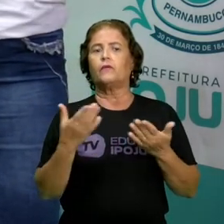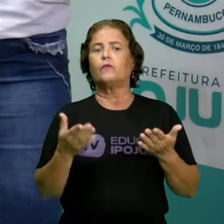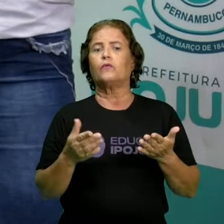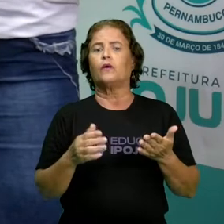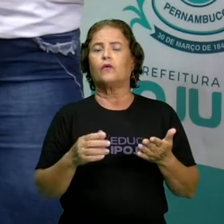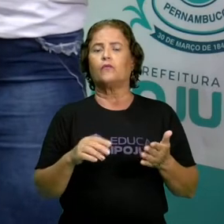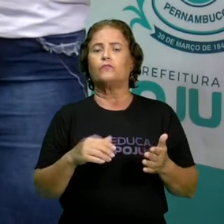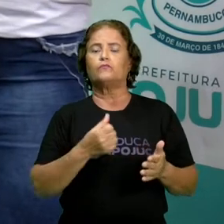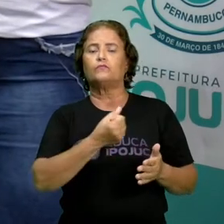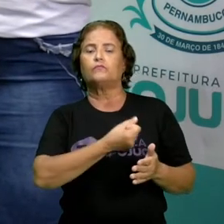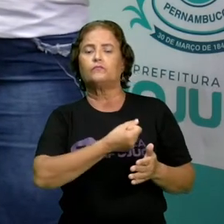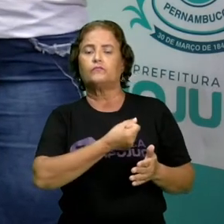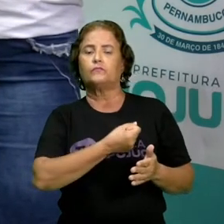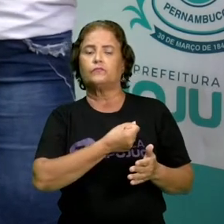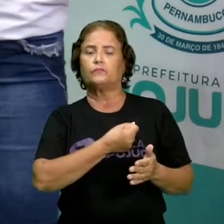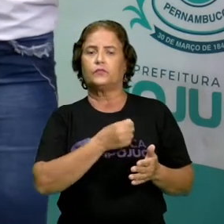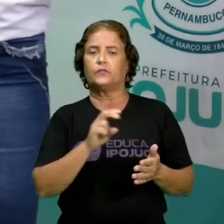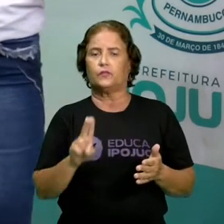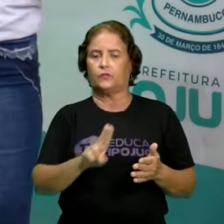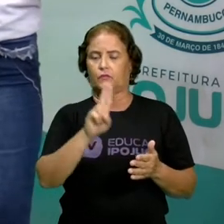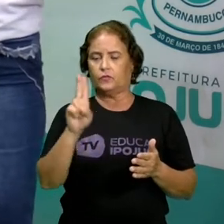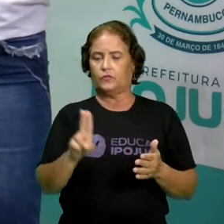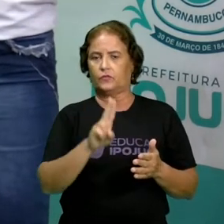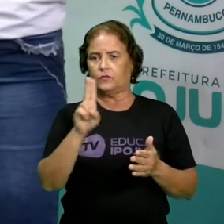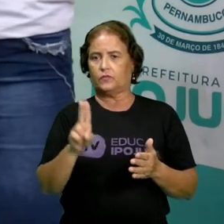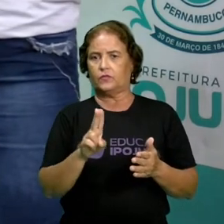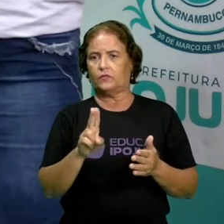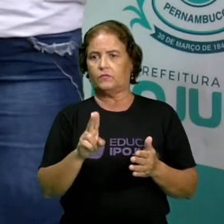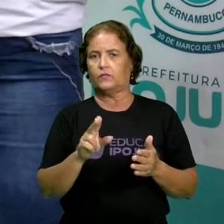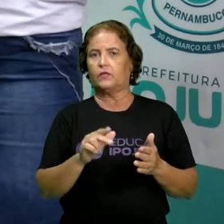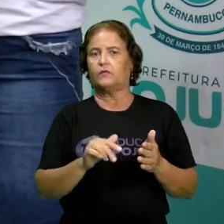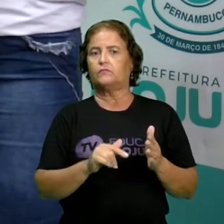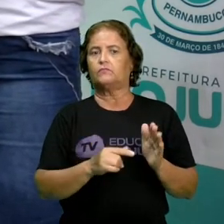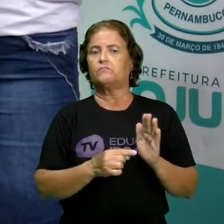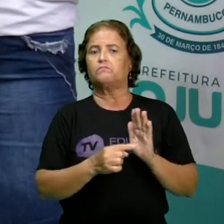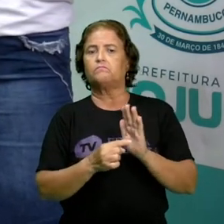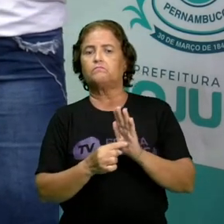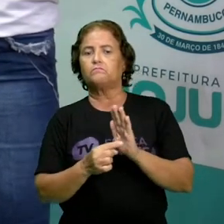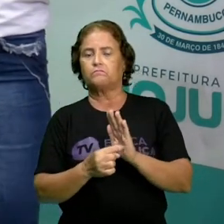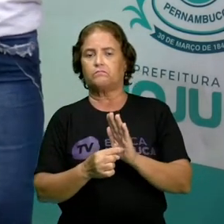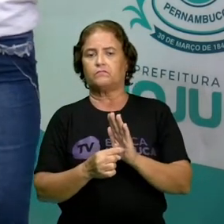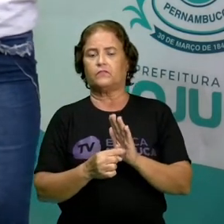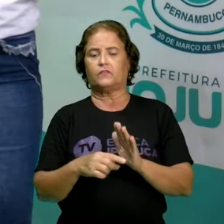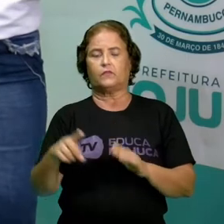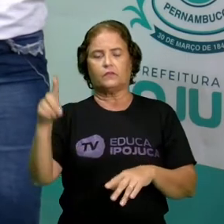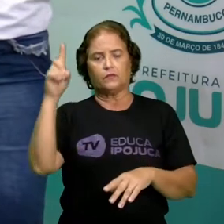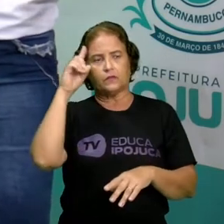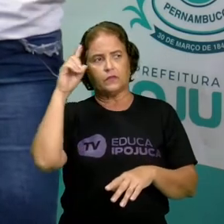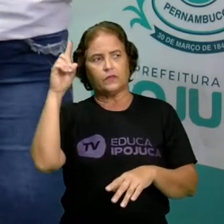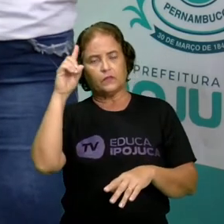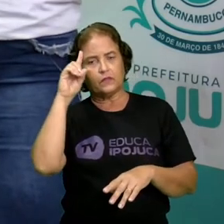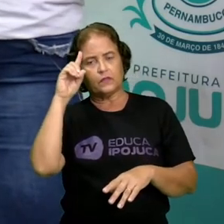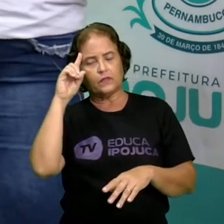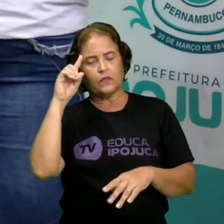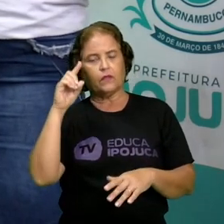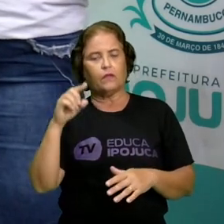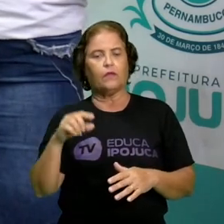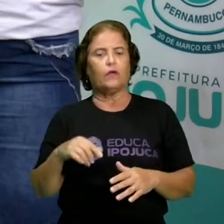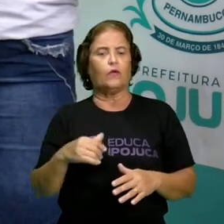identificar? São exemplos de códigos de identificação do dia a dia, números de